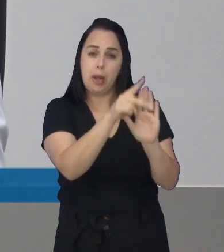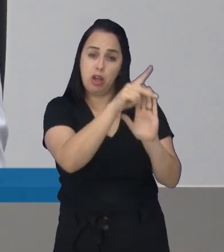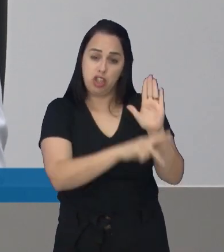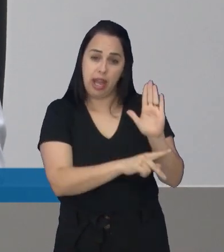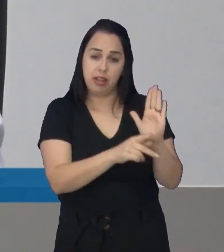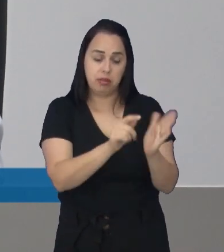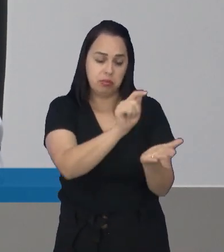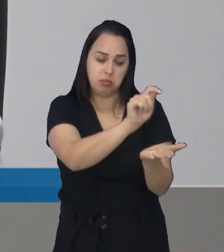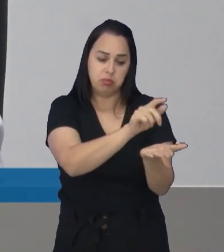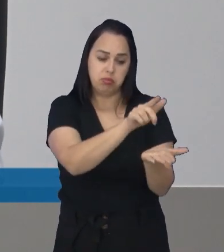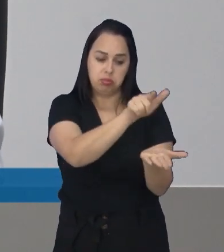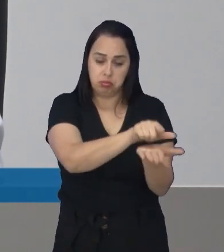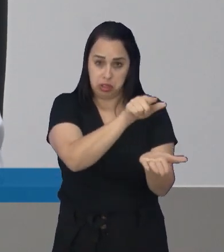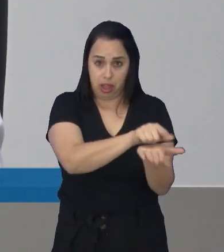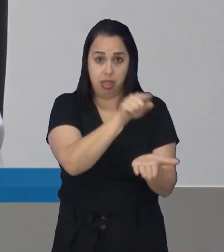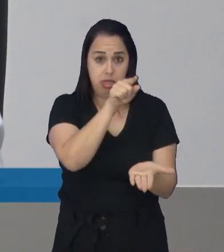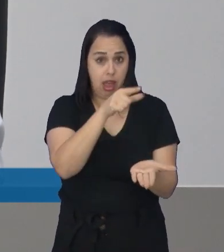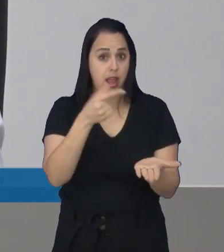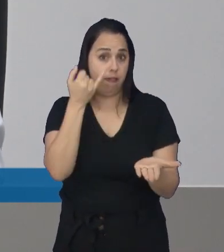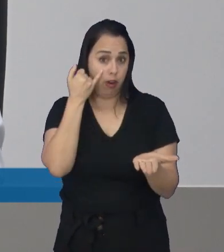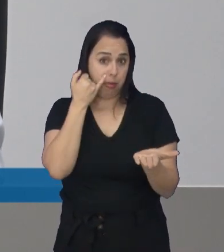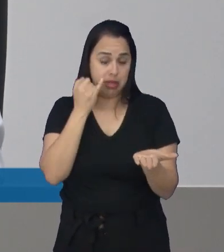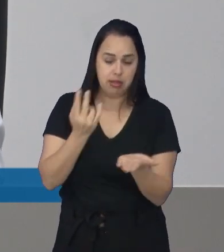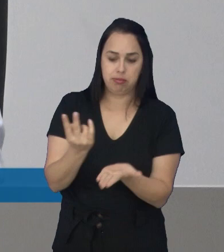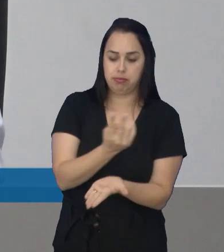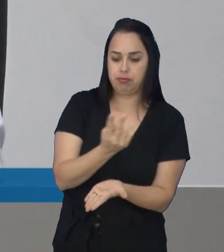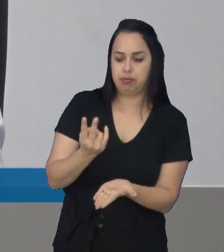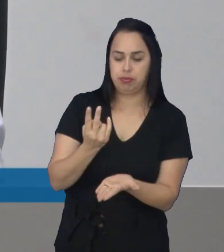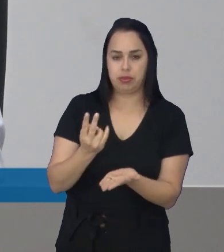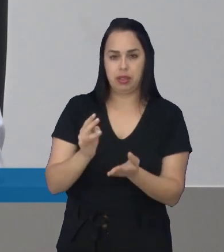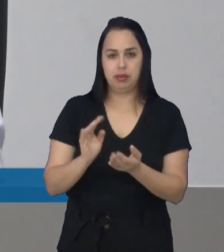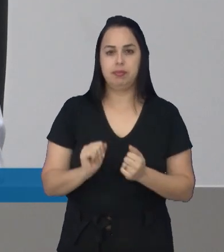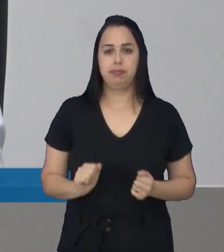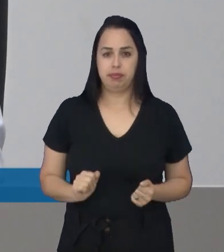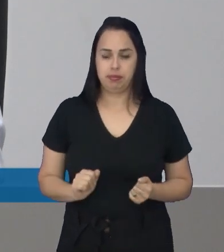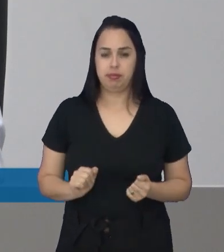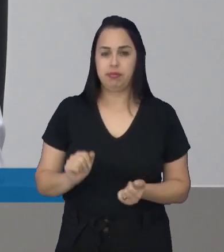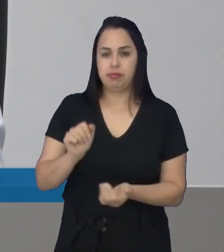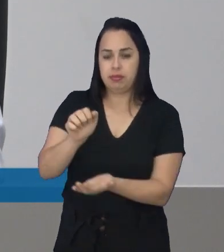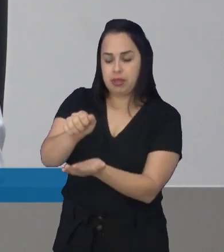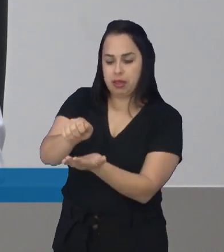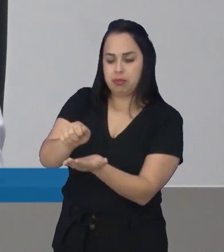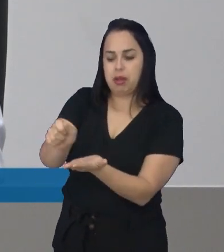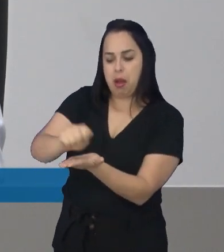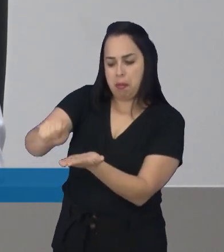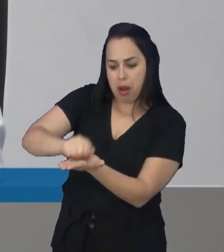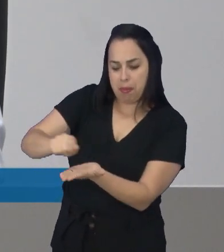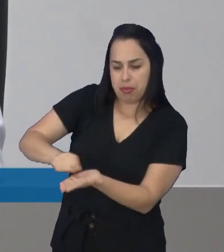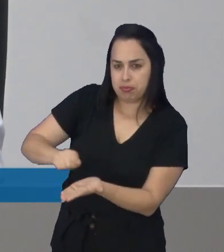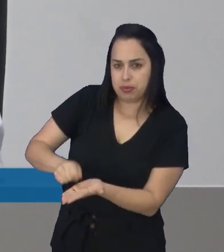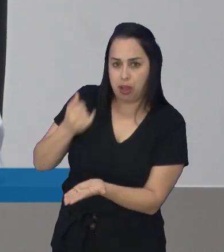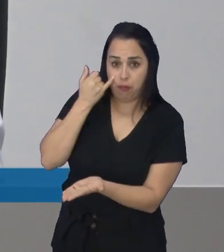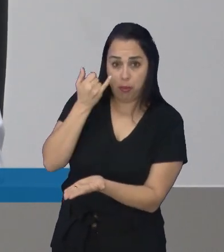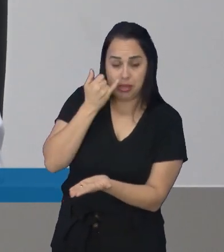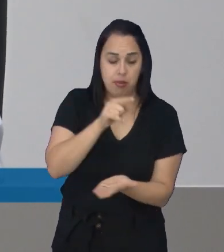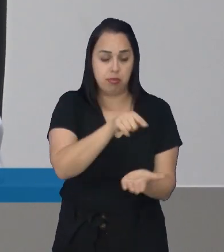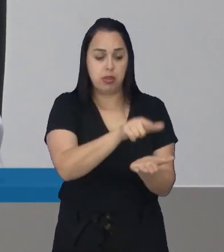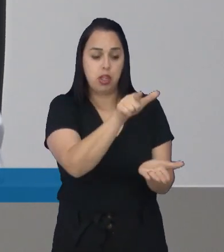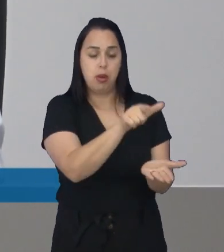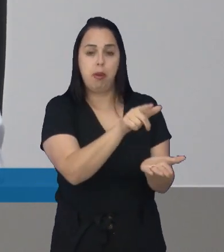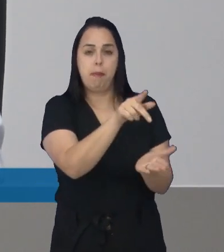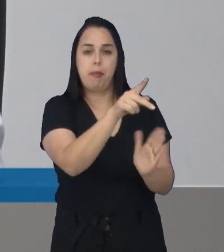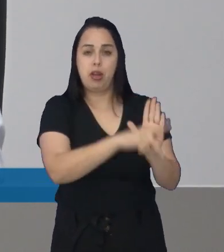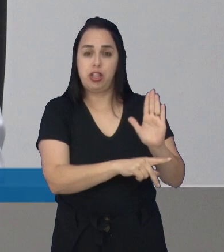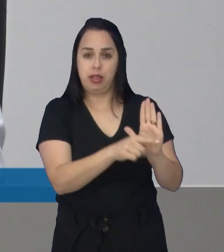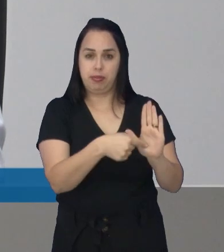encontra-se na mesa lá ao fundo os formulários também para ser usado pelos senhores